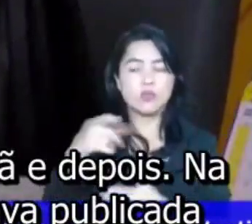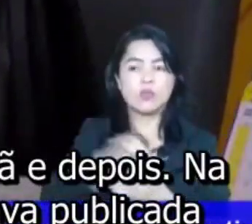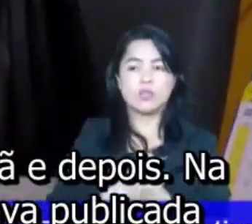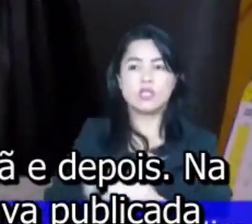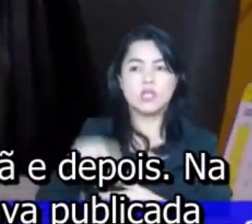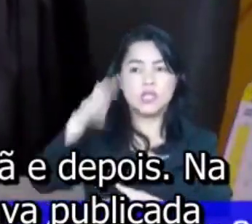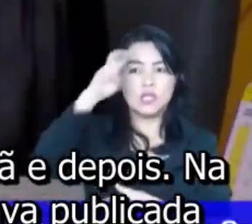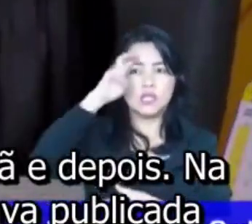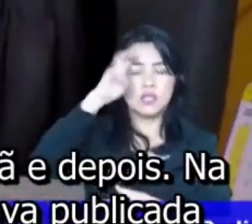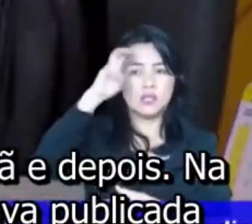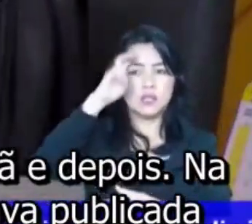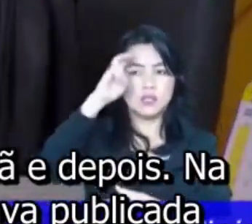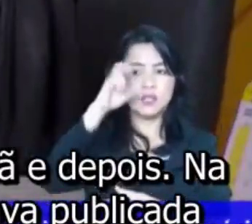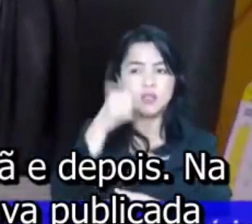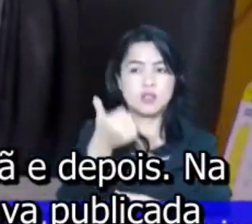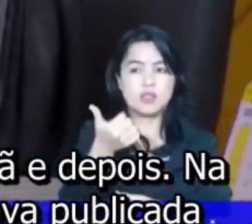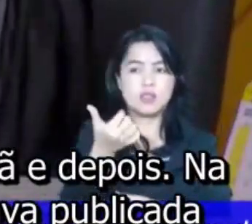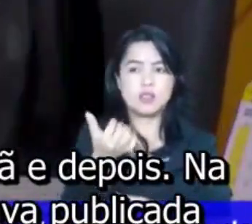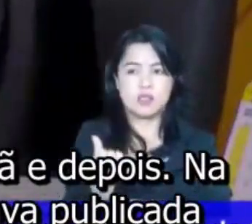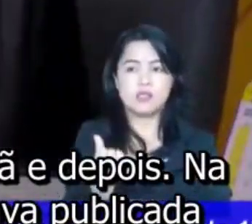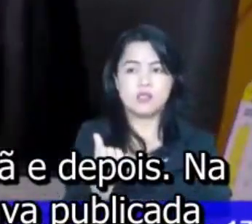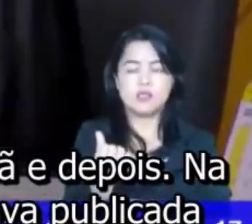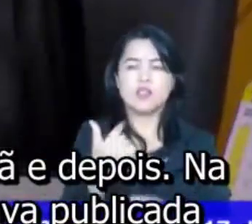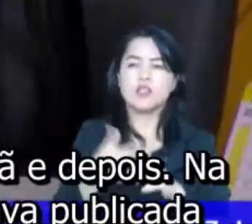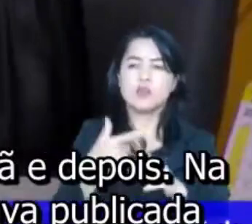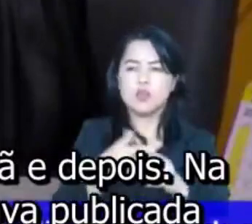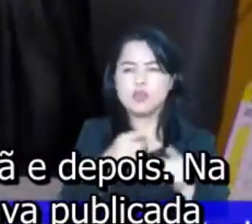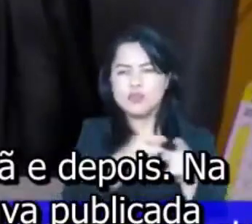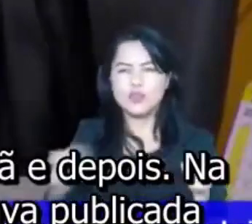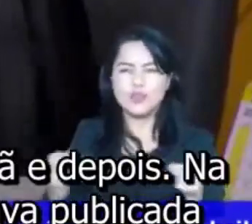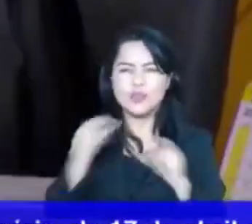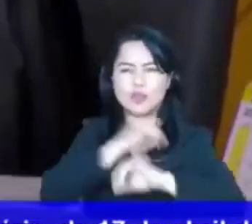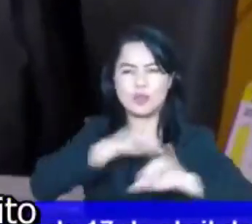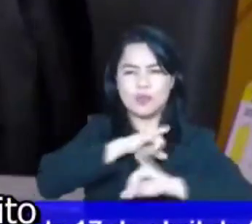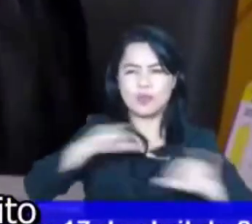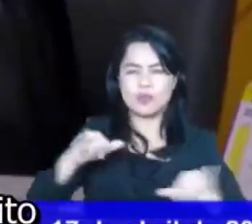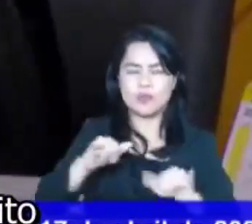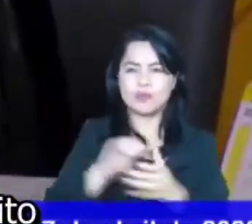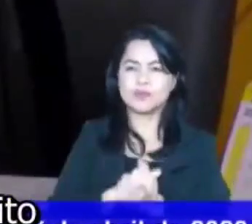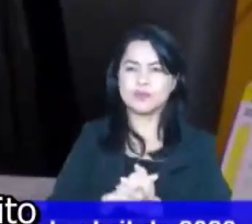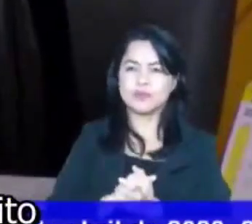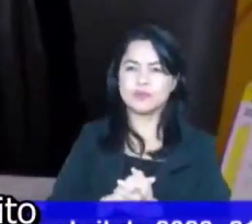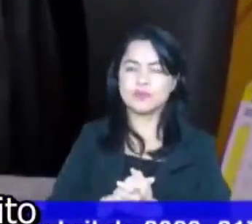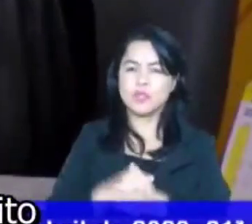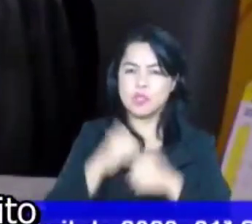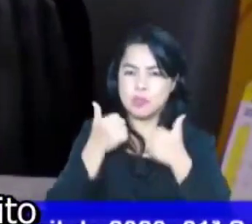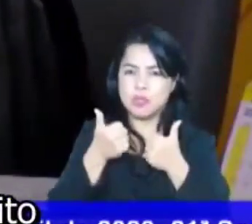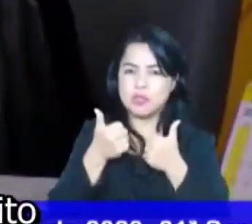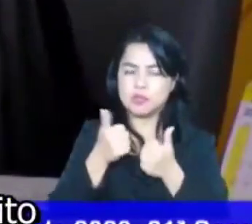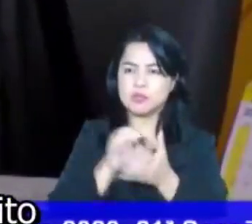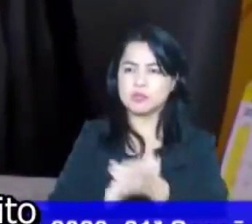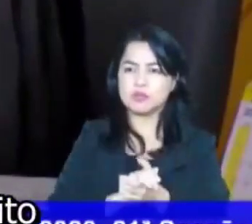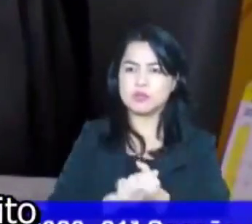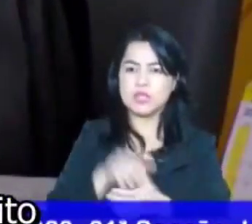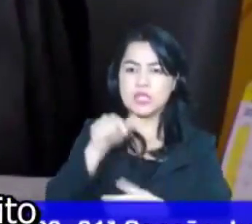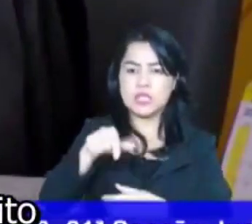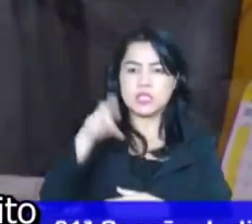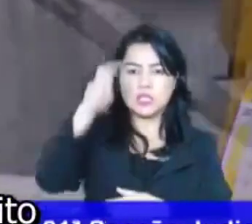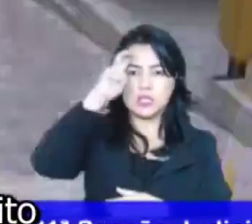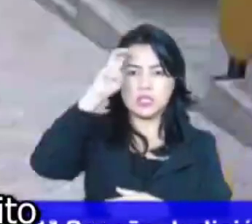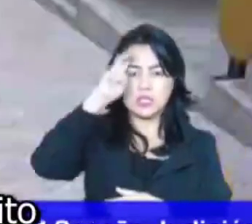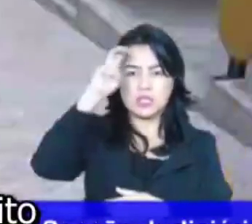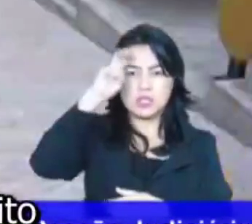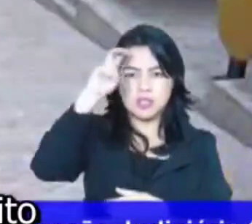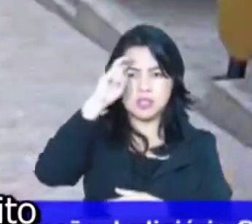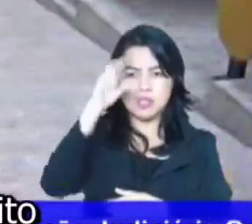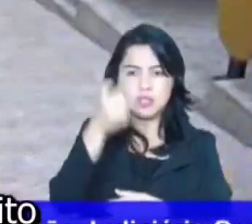Na quinta-feira será às 16, tá? Por causa da pauta que estava publicada. A pauta que estava publicada, tá bom? Nessa quinta, presidente, é